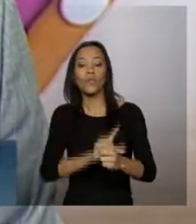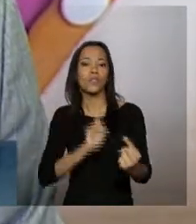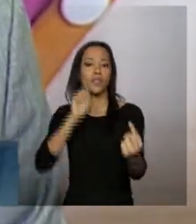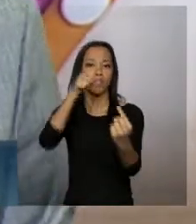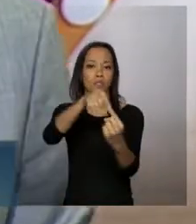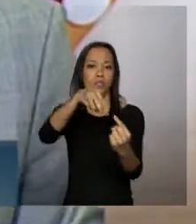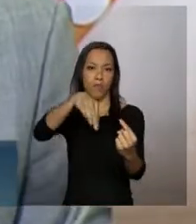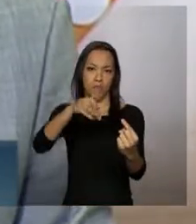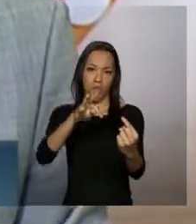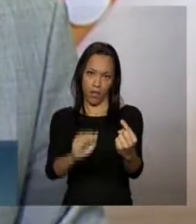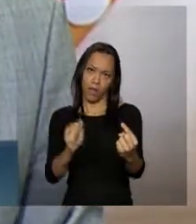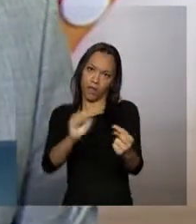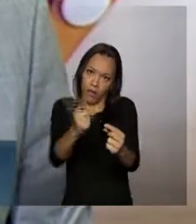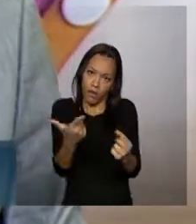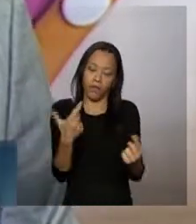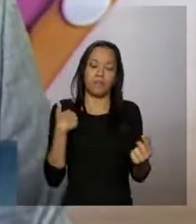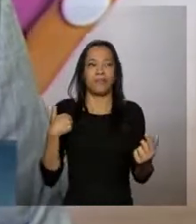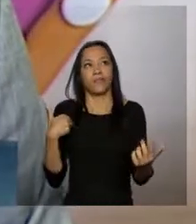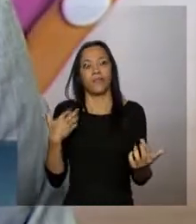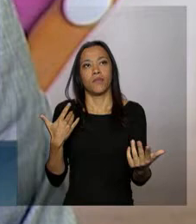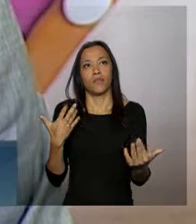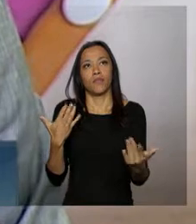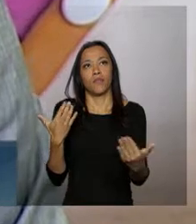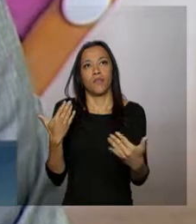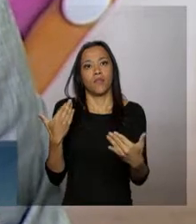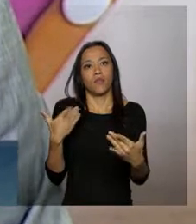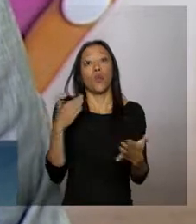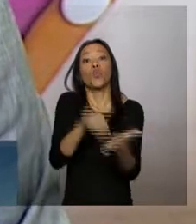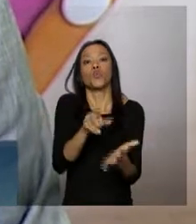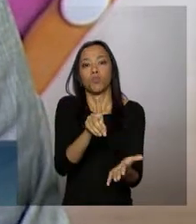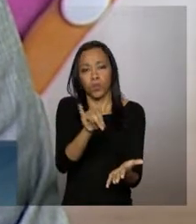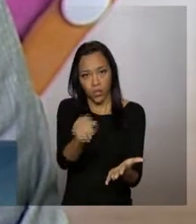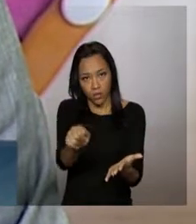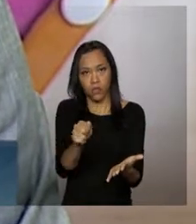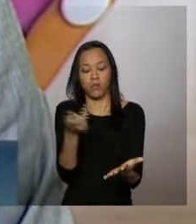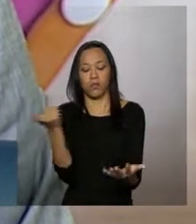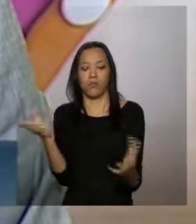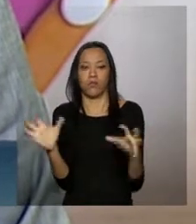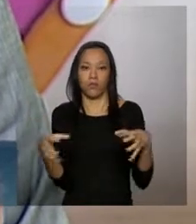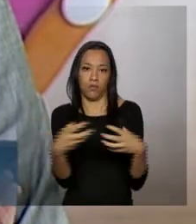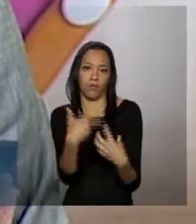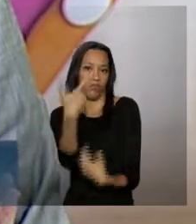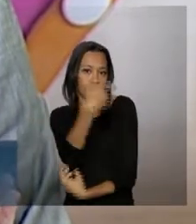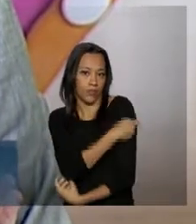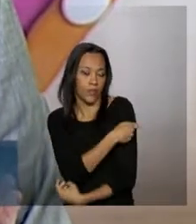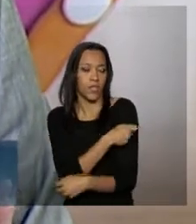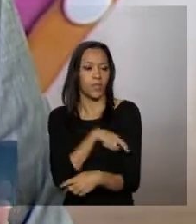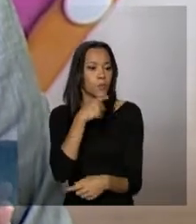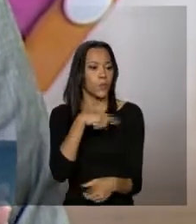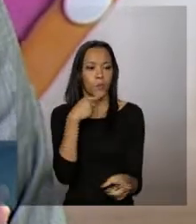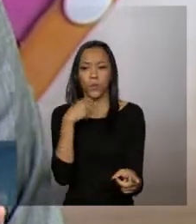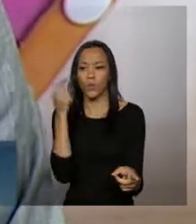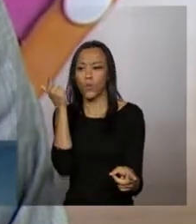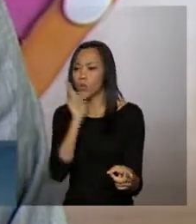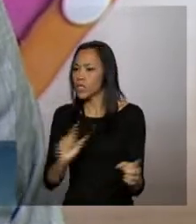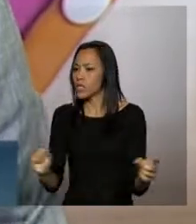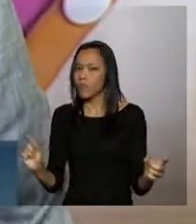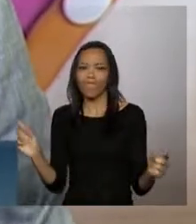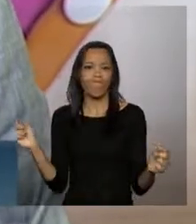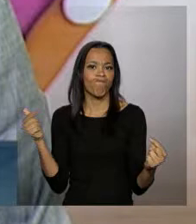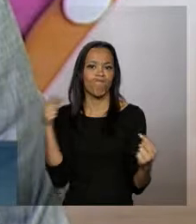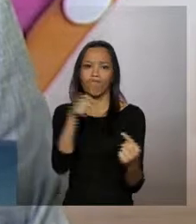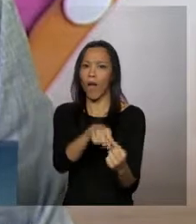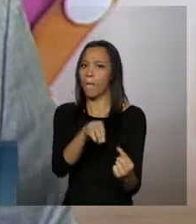é claro que se chegar até o último dia da campanha de vacinação e nós não tivermos conseguido atingir a meta, nós